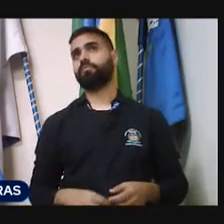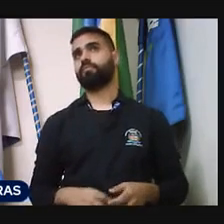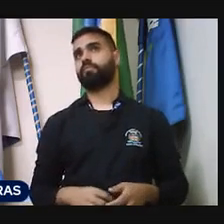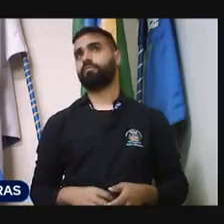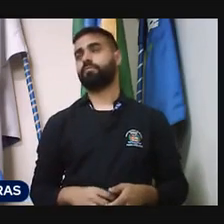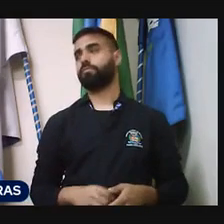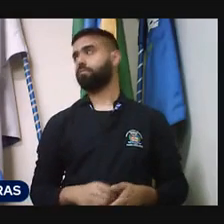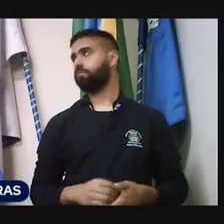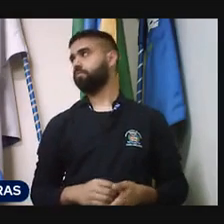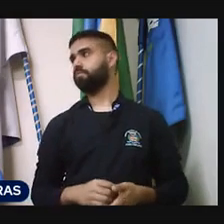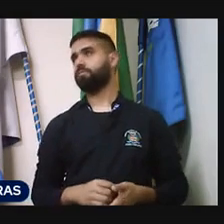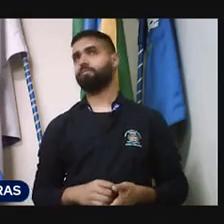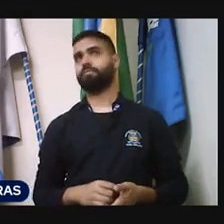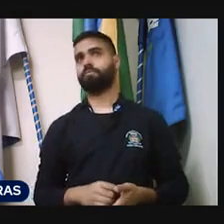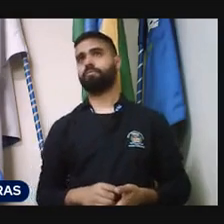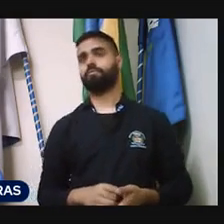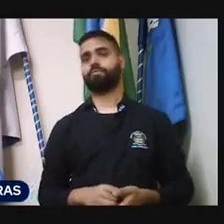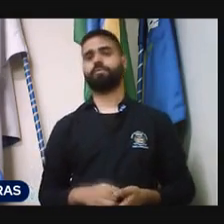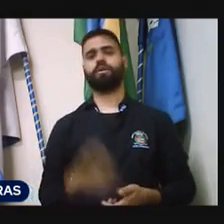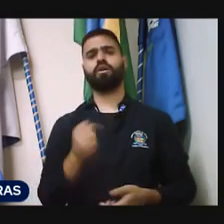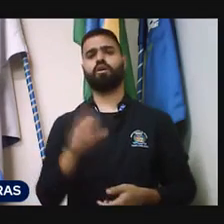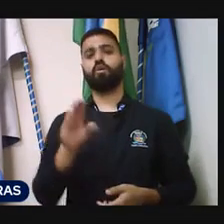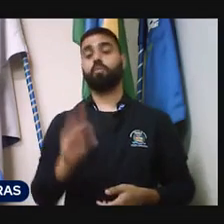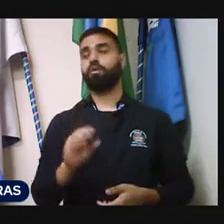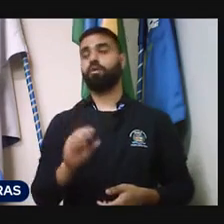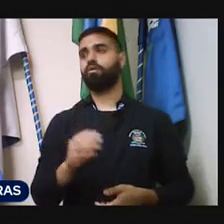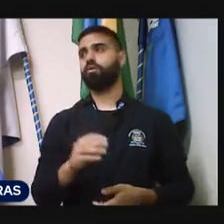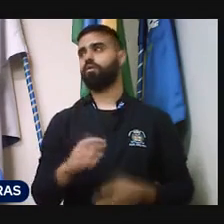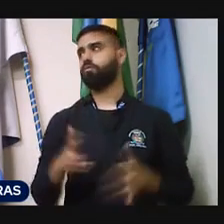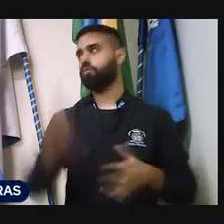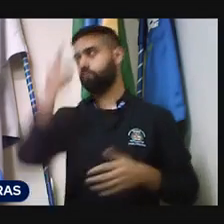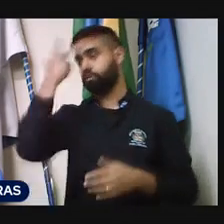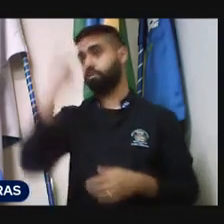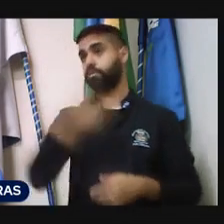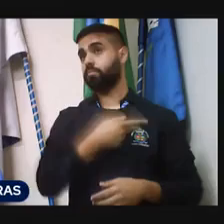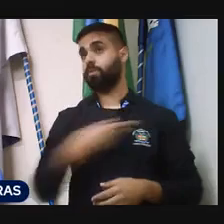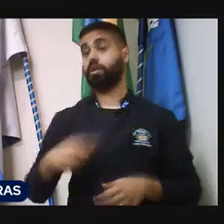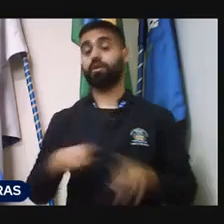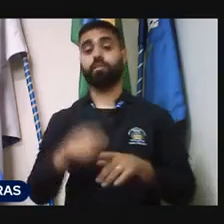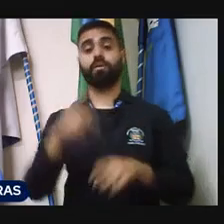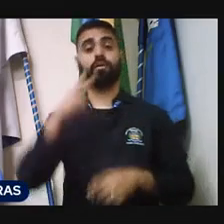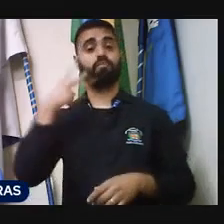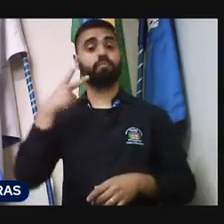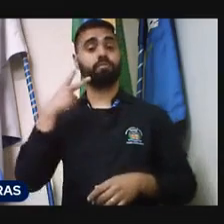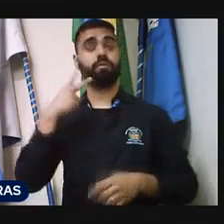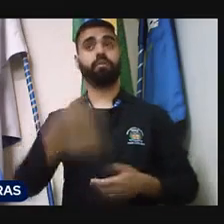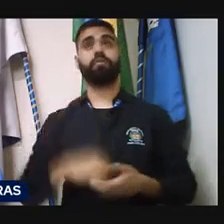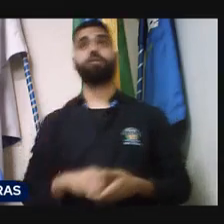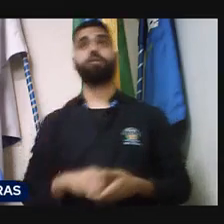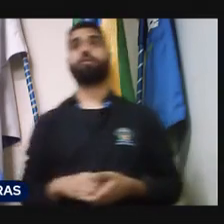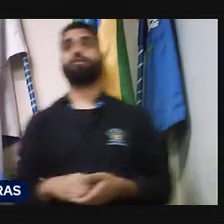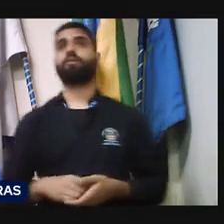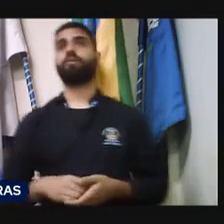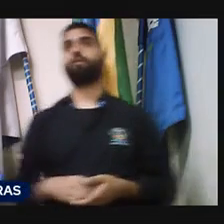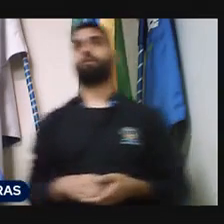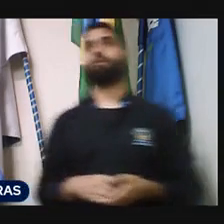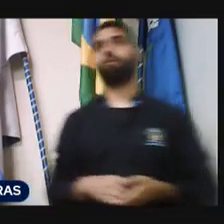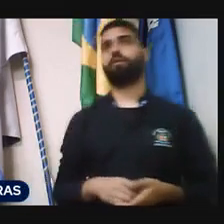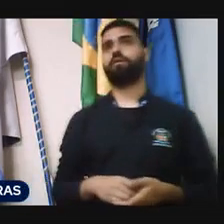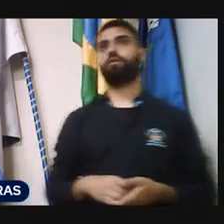boa noite eu sou o presidente Vereador pessoas toque nos ouvidos